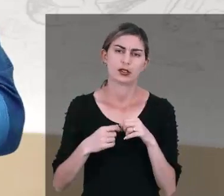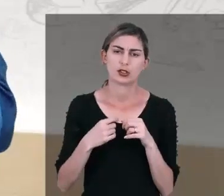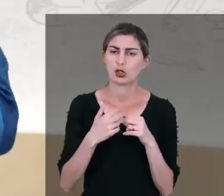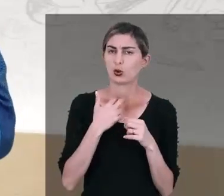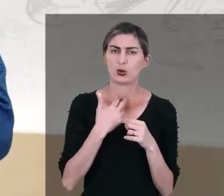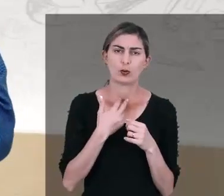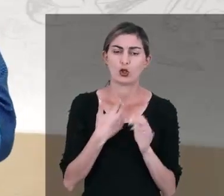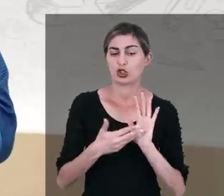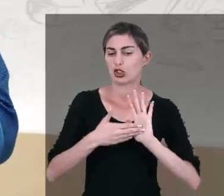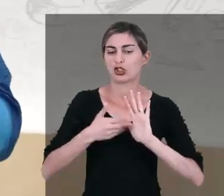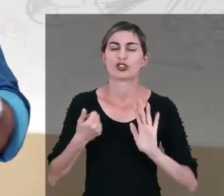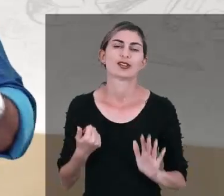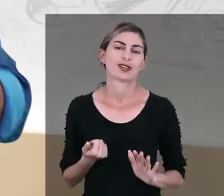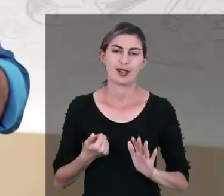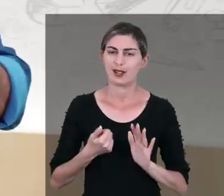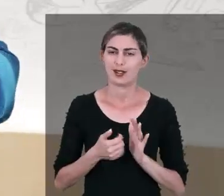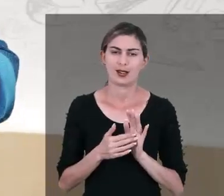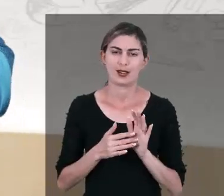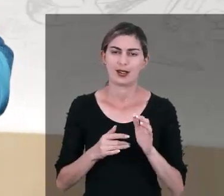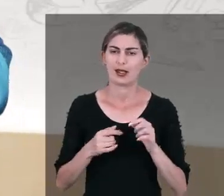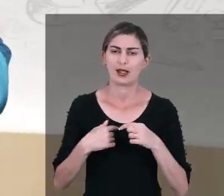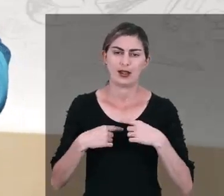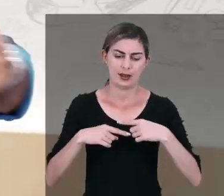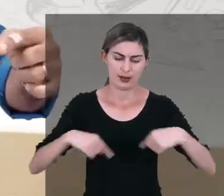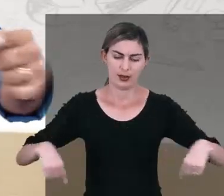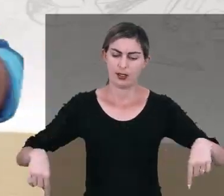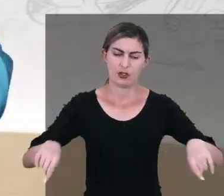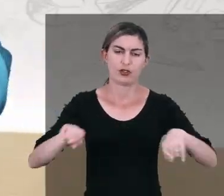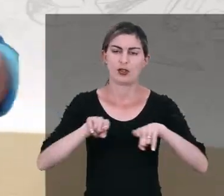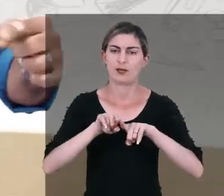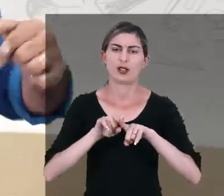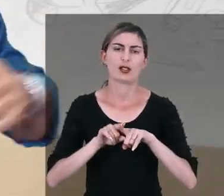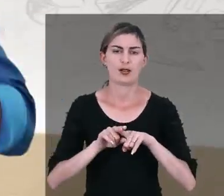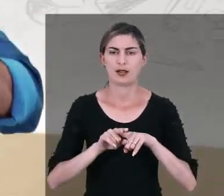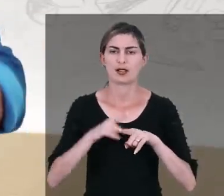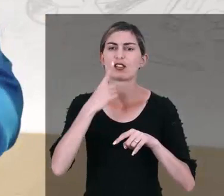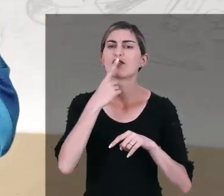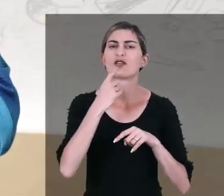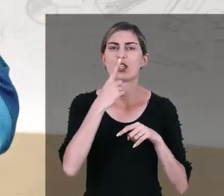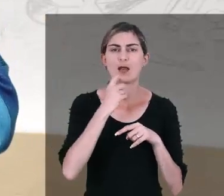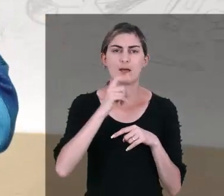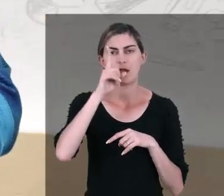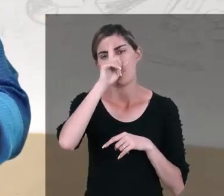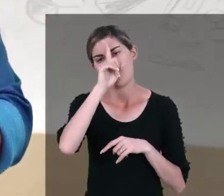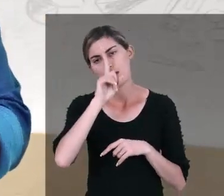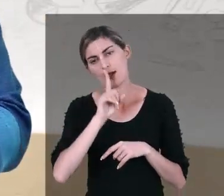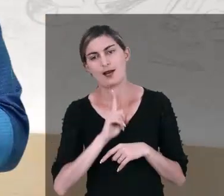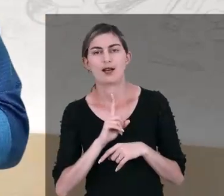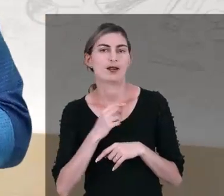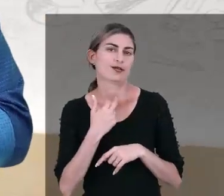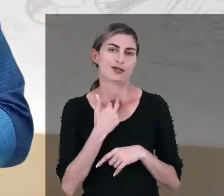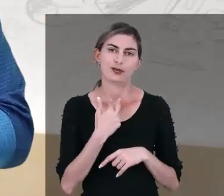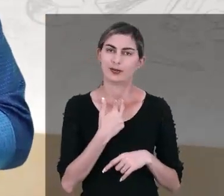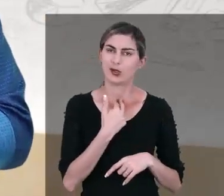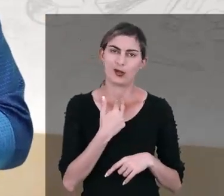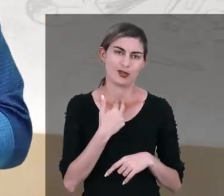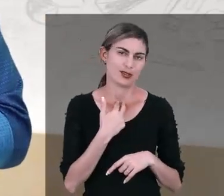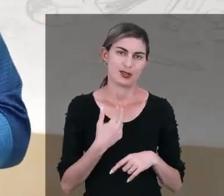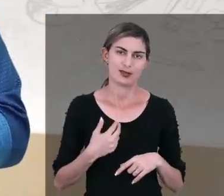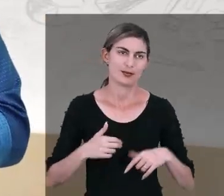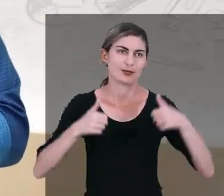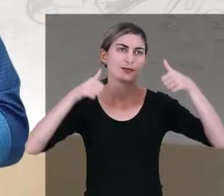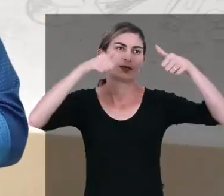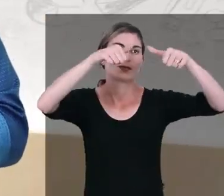porque nós não podemos tirar, nós não podemos deixar de ter a marcação em vermelho e amarelo do extintor de incêndio